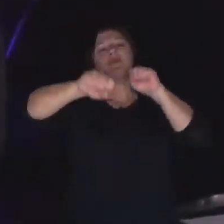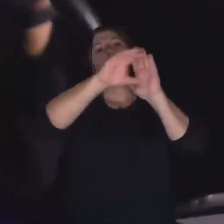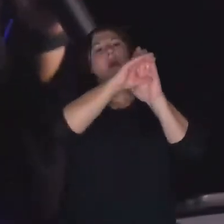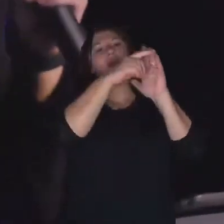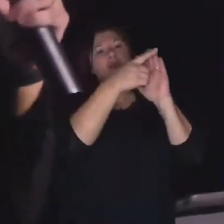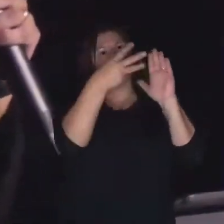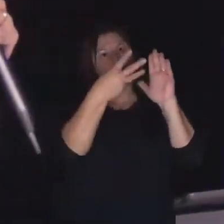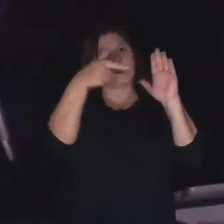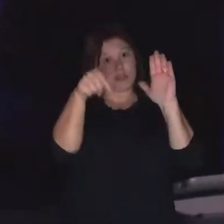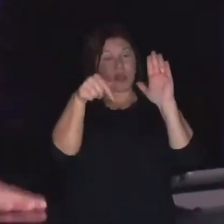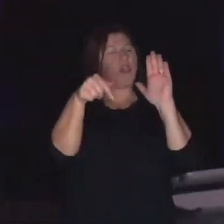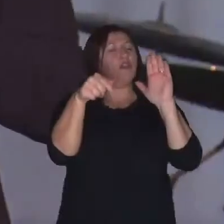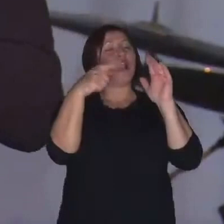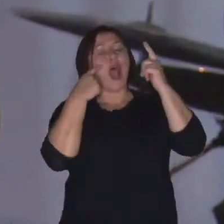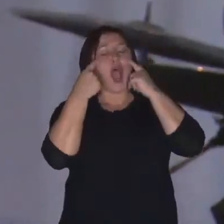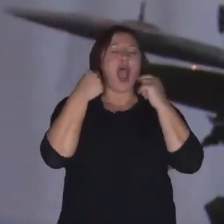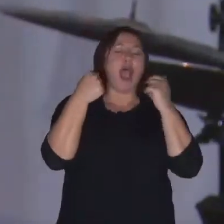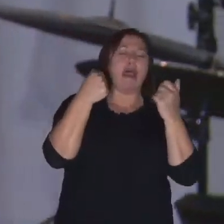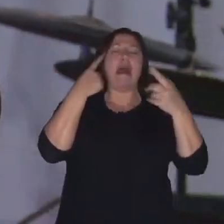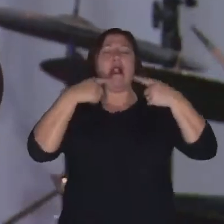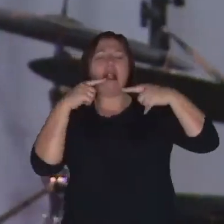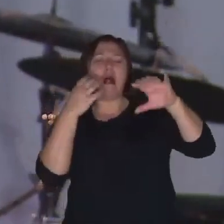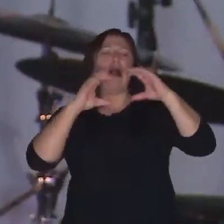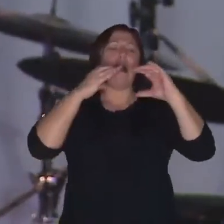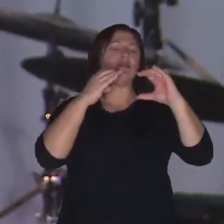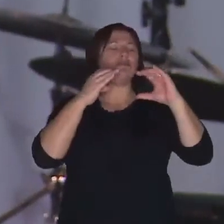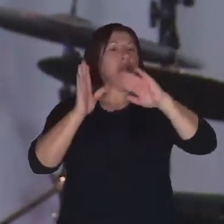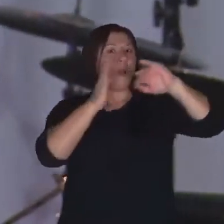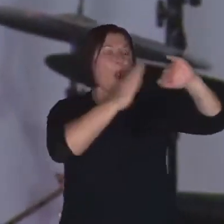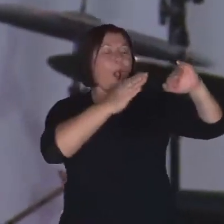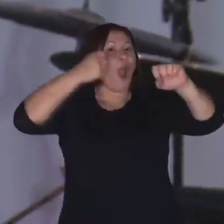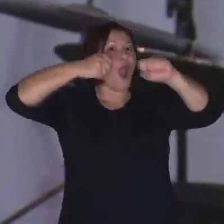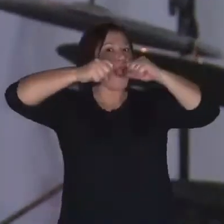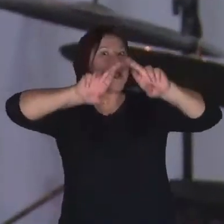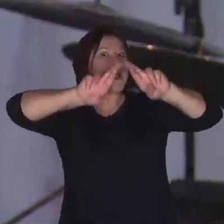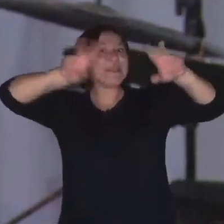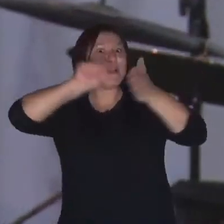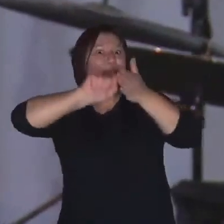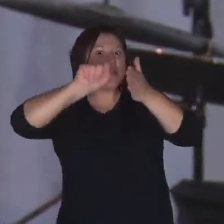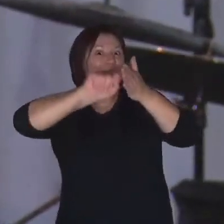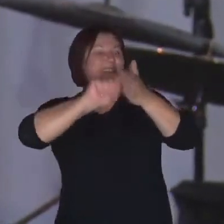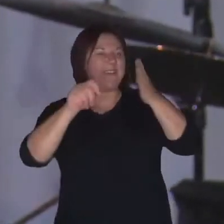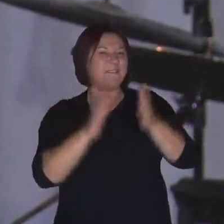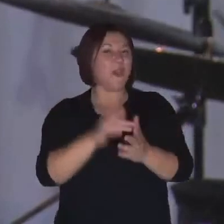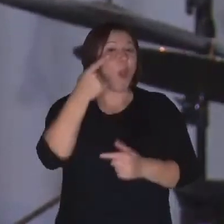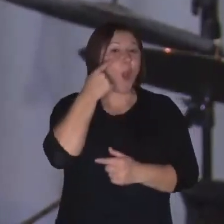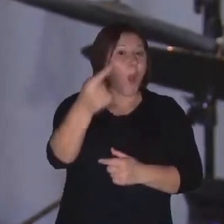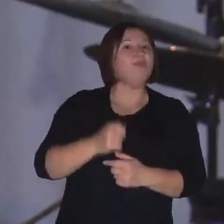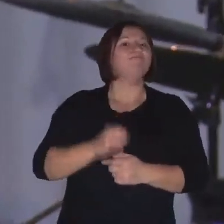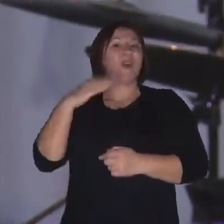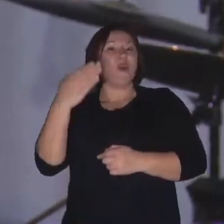que é o Salmo 126. Quando o Senhor trouxe os cativos de volta a Sião, foi como um